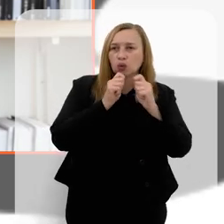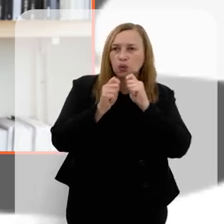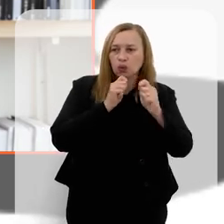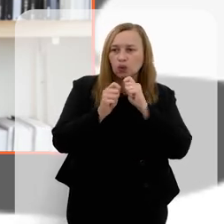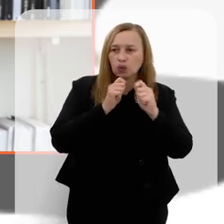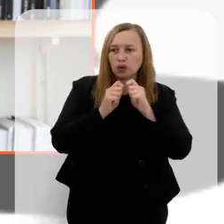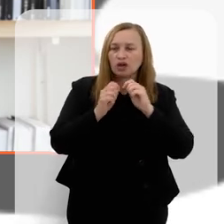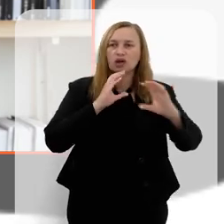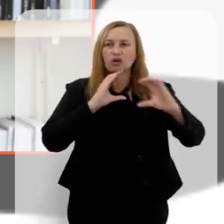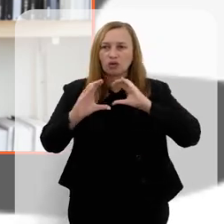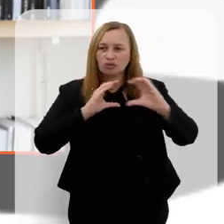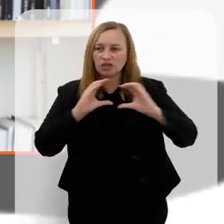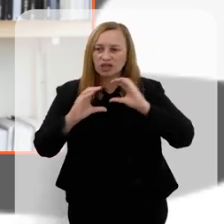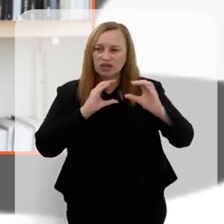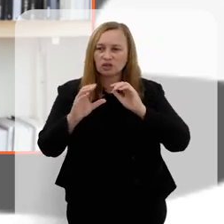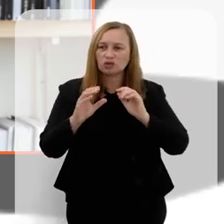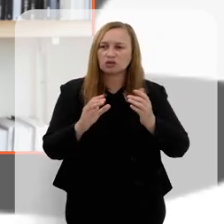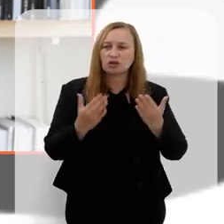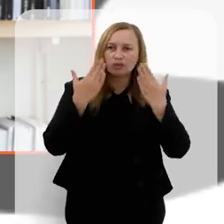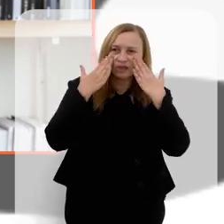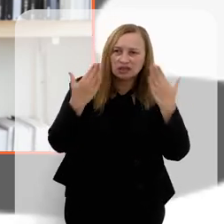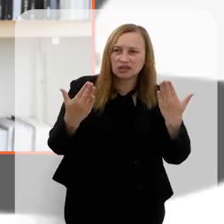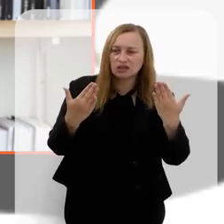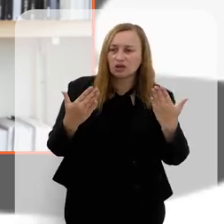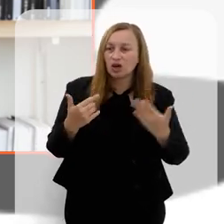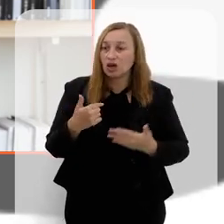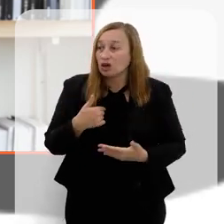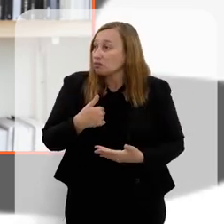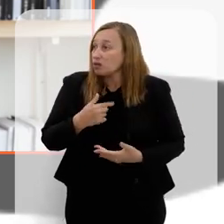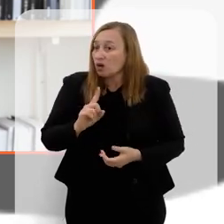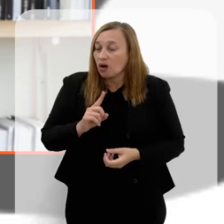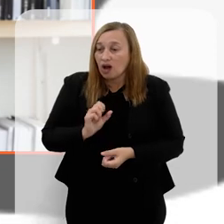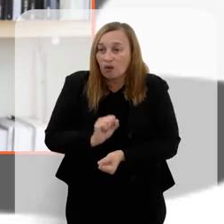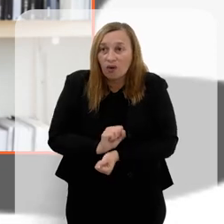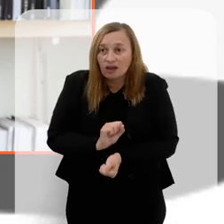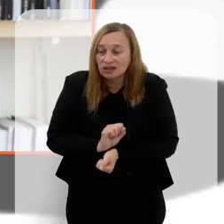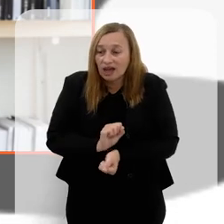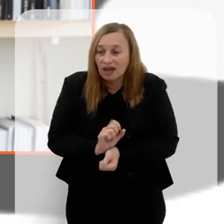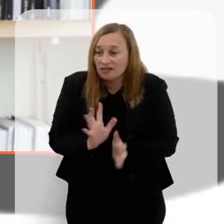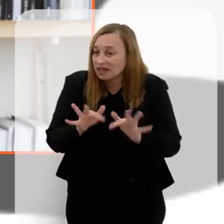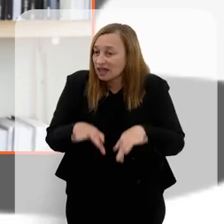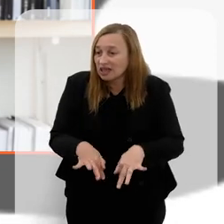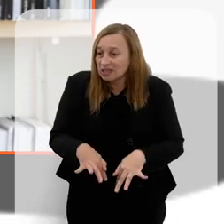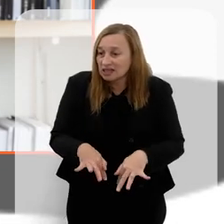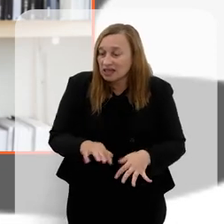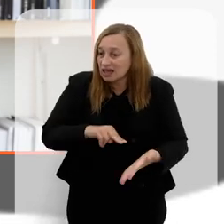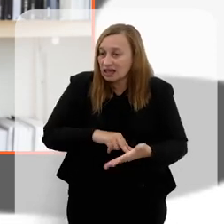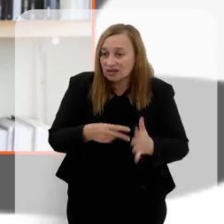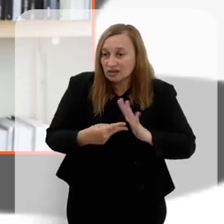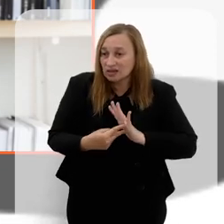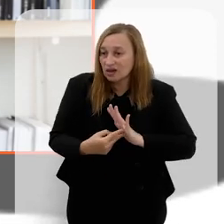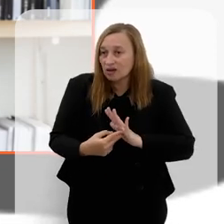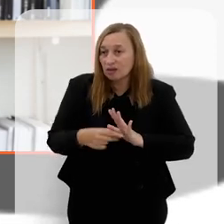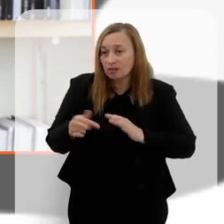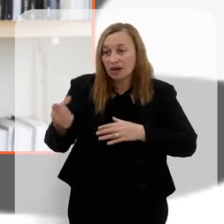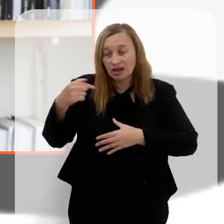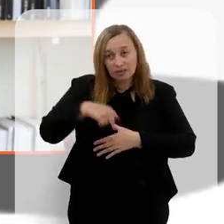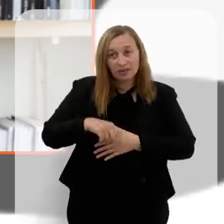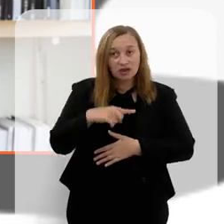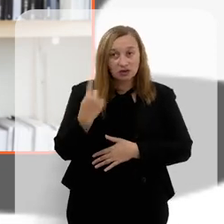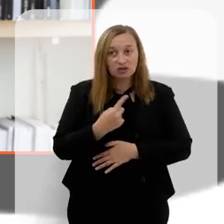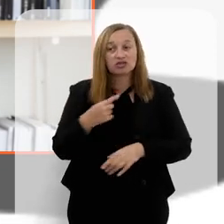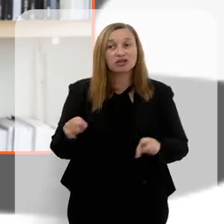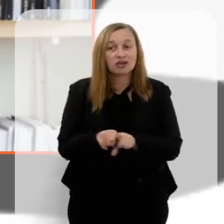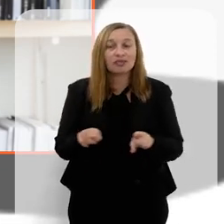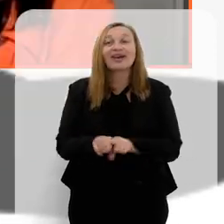jornalistas, apresentadores, repórter. Esse livro eu não posso esperar terminar essa tradução para a gente trazer aqui para